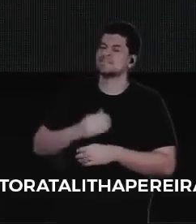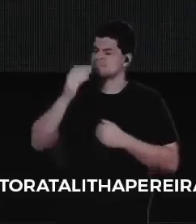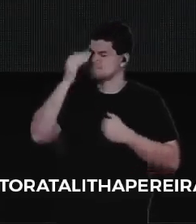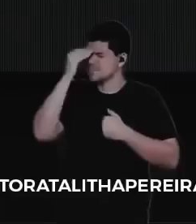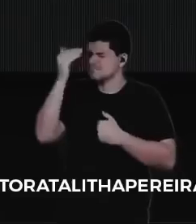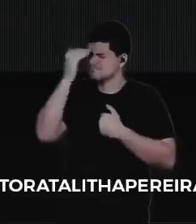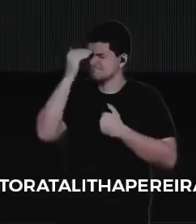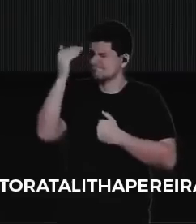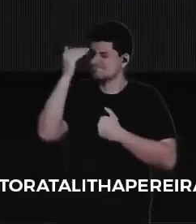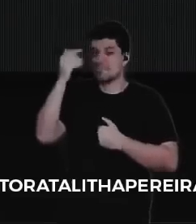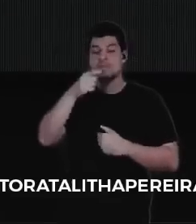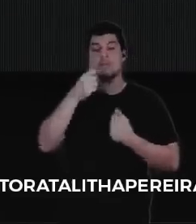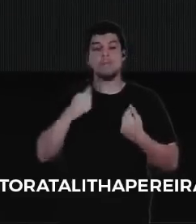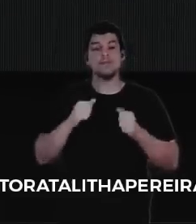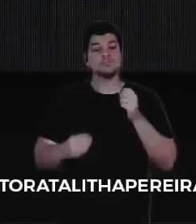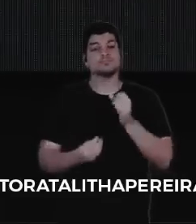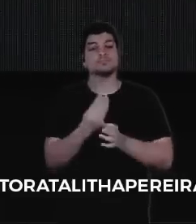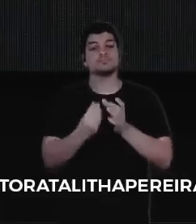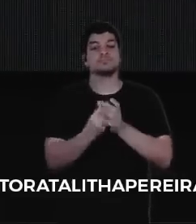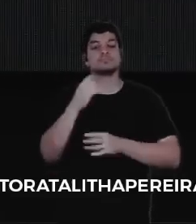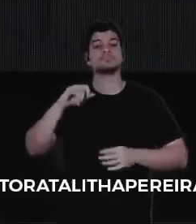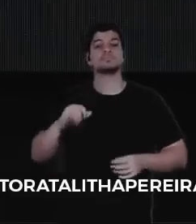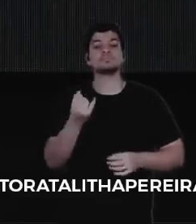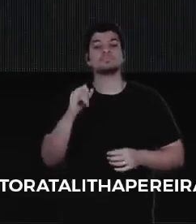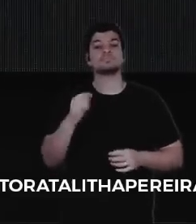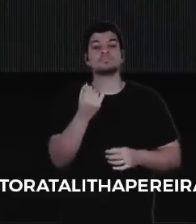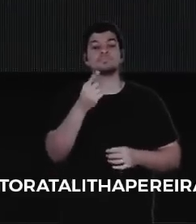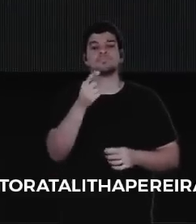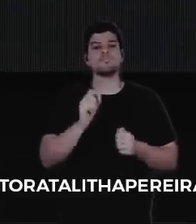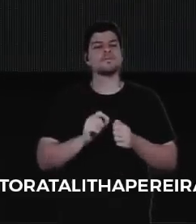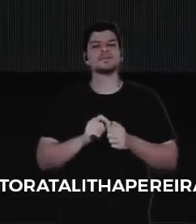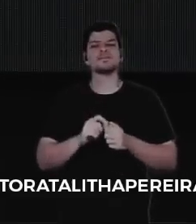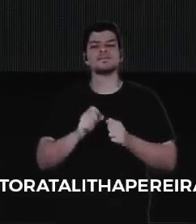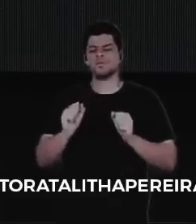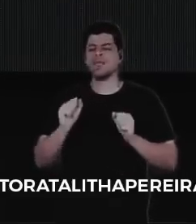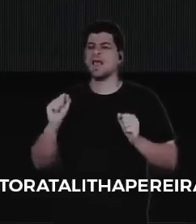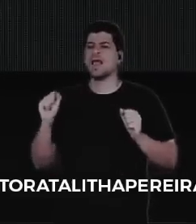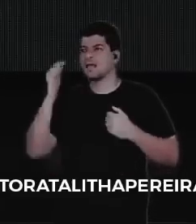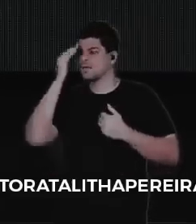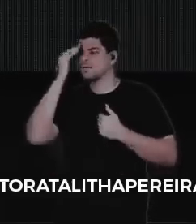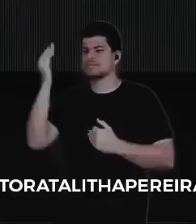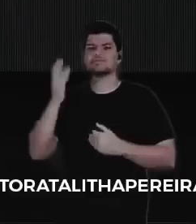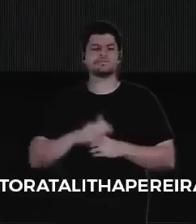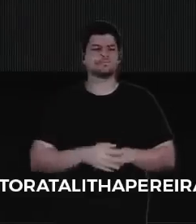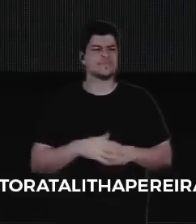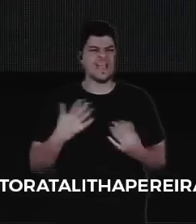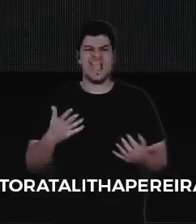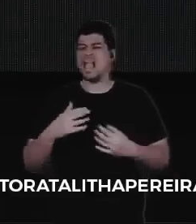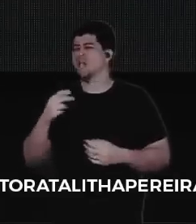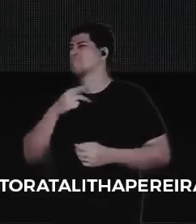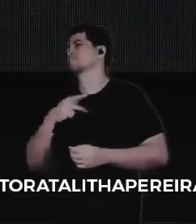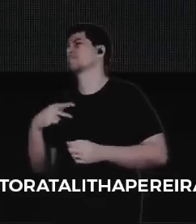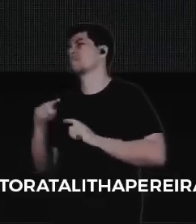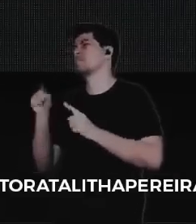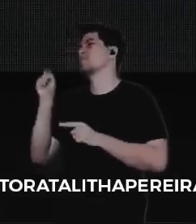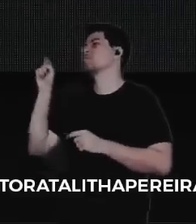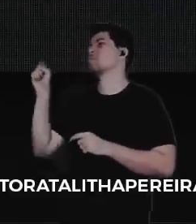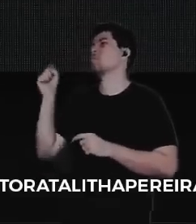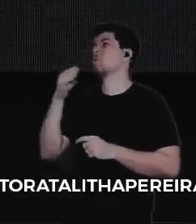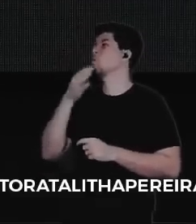Crie oportunidades para agradecer. Ah, pastor, mas porque o senhor não conhece minha